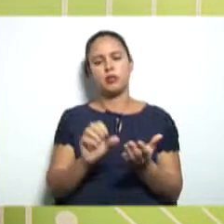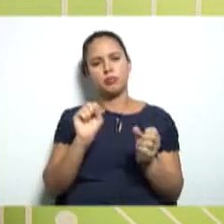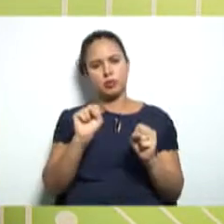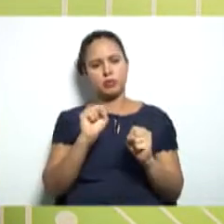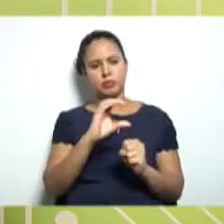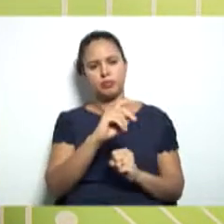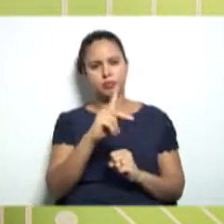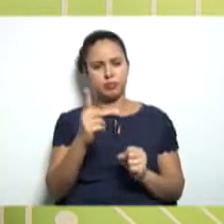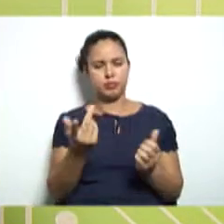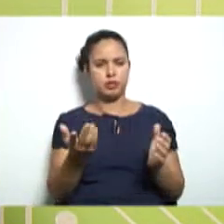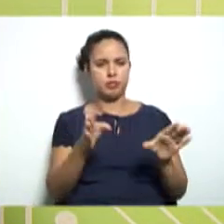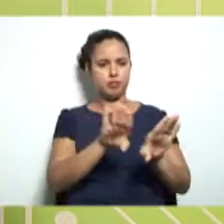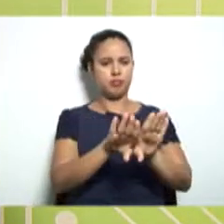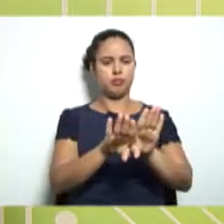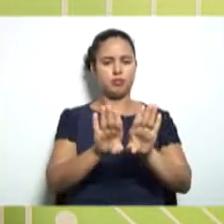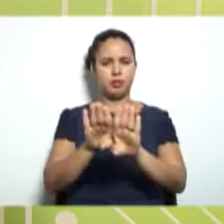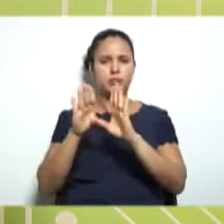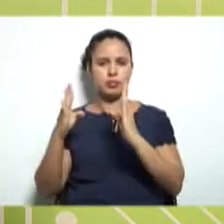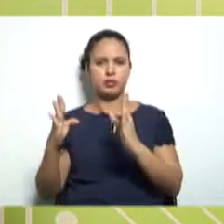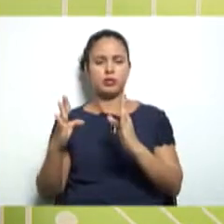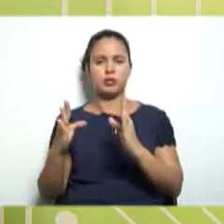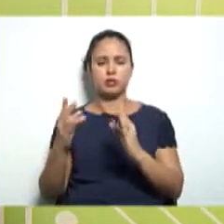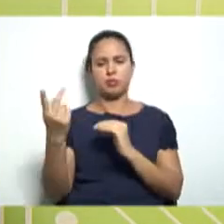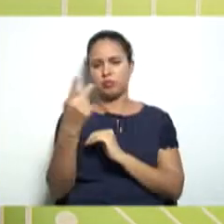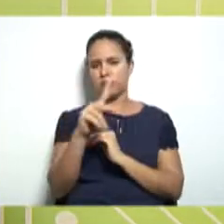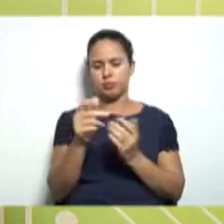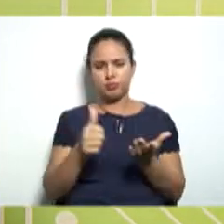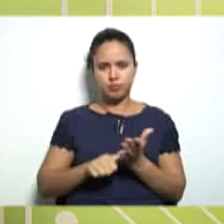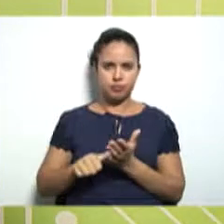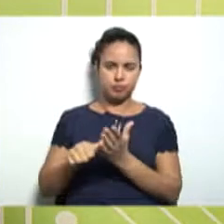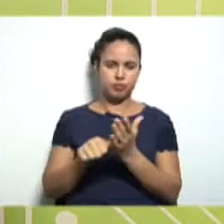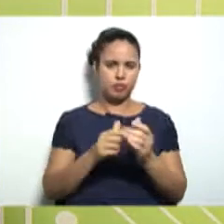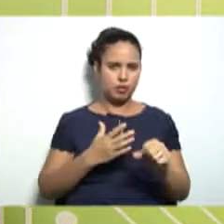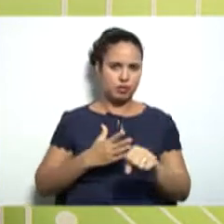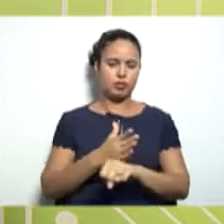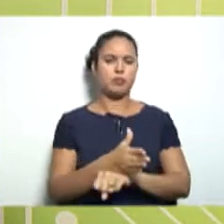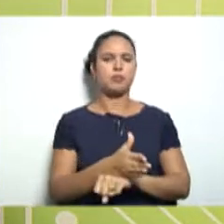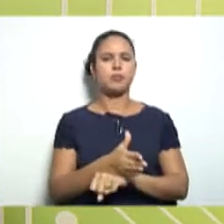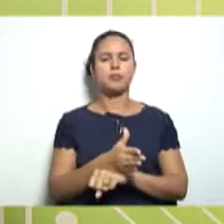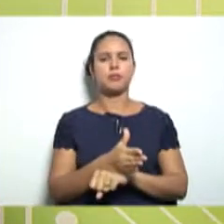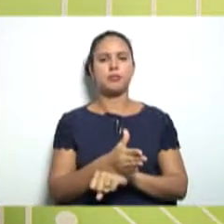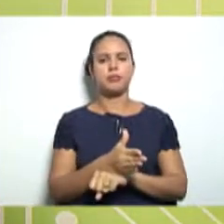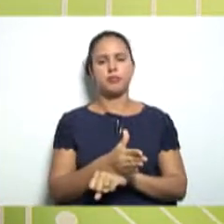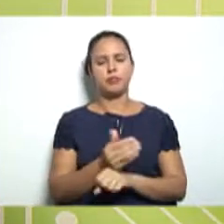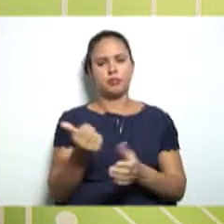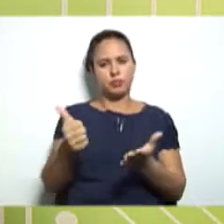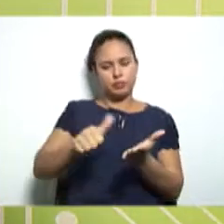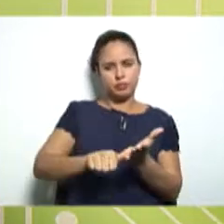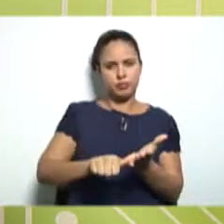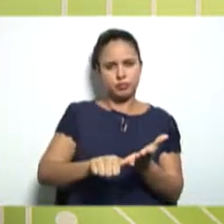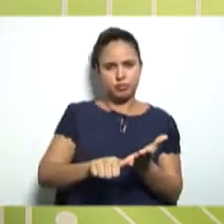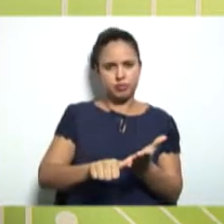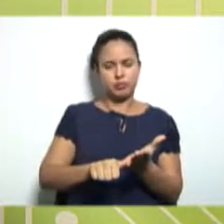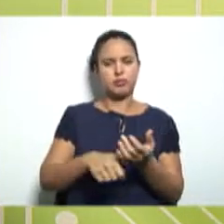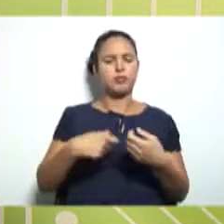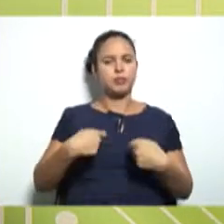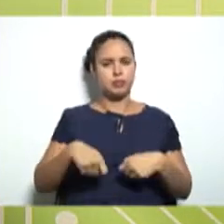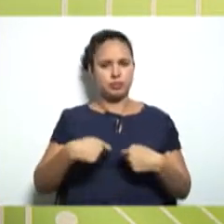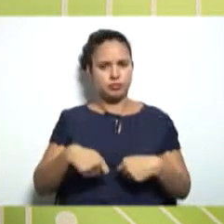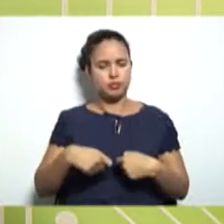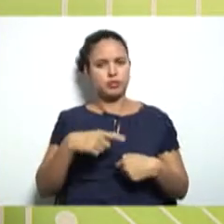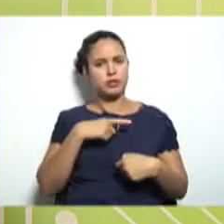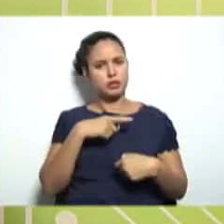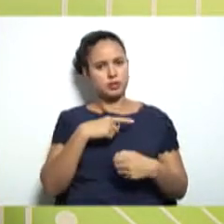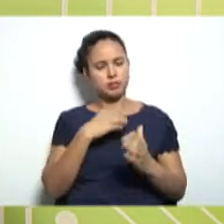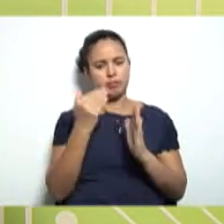ser fechadas, isso está ligado à sua adesão. Para você entrar nessa cooperativa como cooperado, você tem que cumprir um pré-requisito.